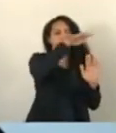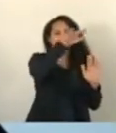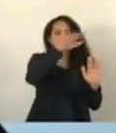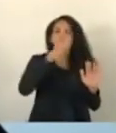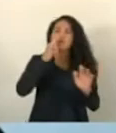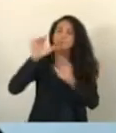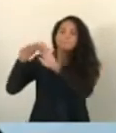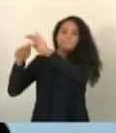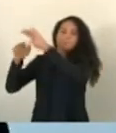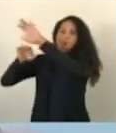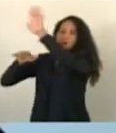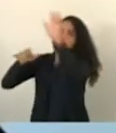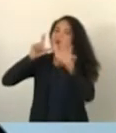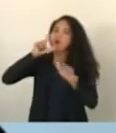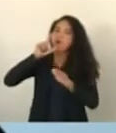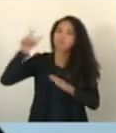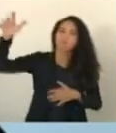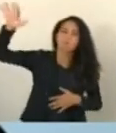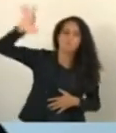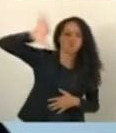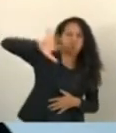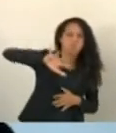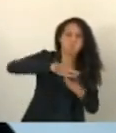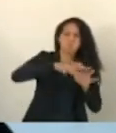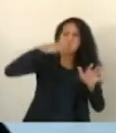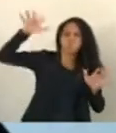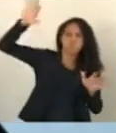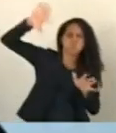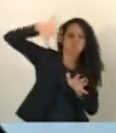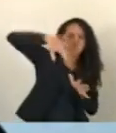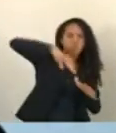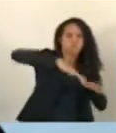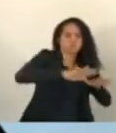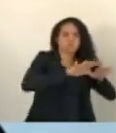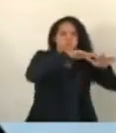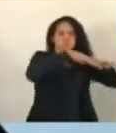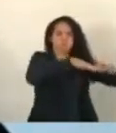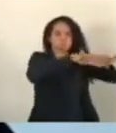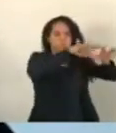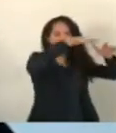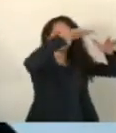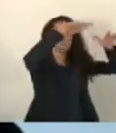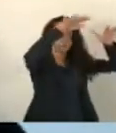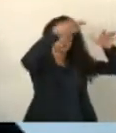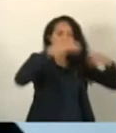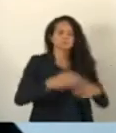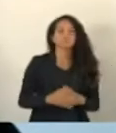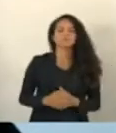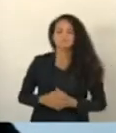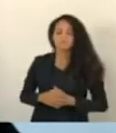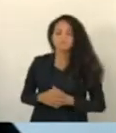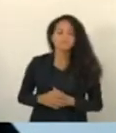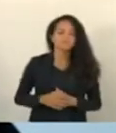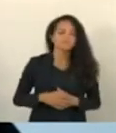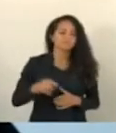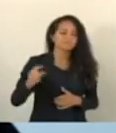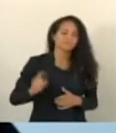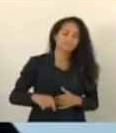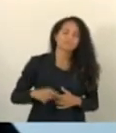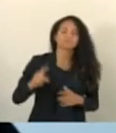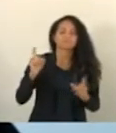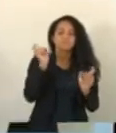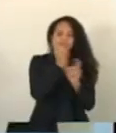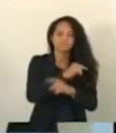do morro, tanto de Jardim América, como de Vera Cruz, como de Taquari, que é o bairro... Deputada Janete. Que é o meu bairro, né, onde